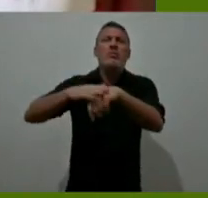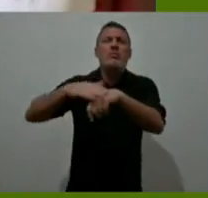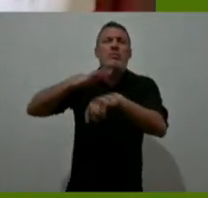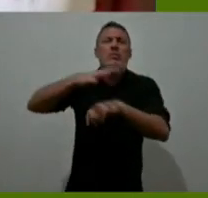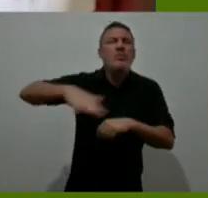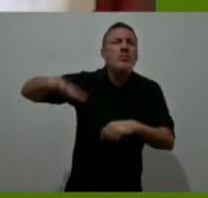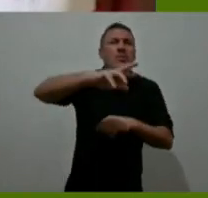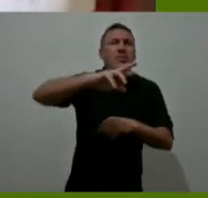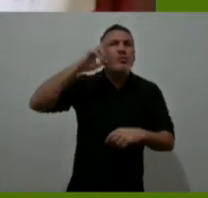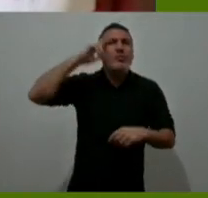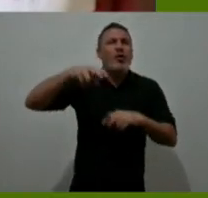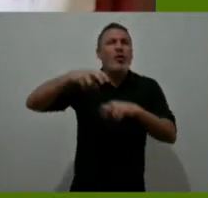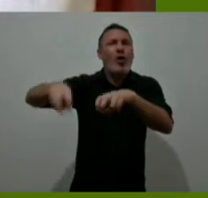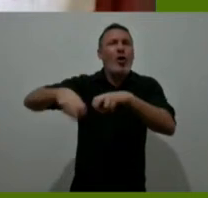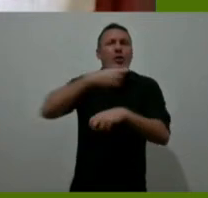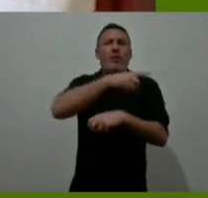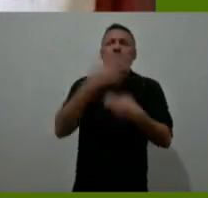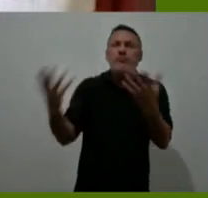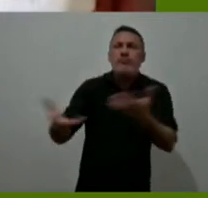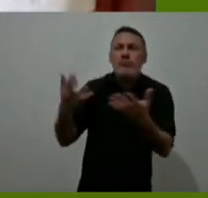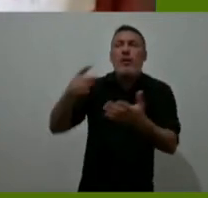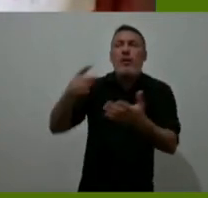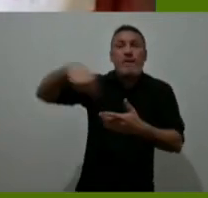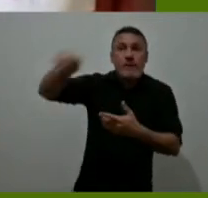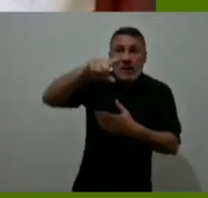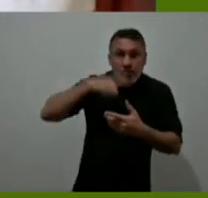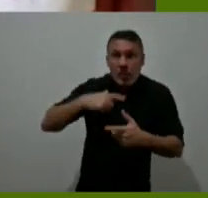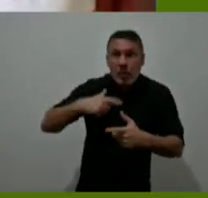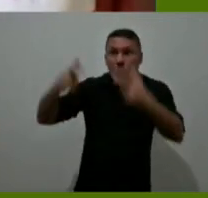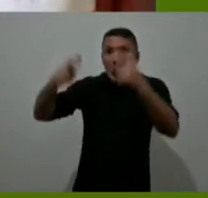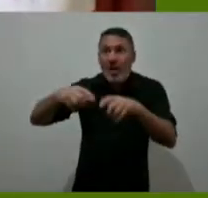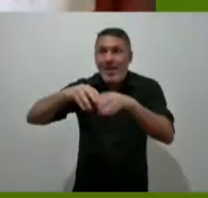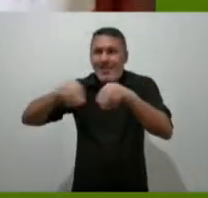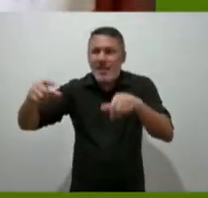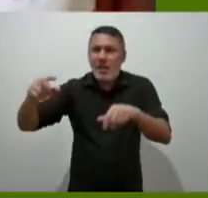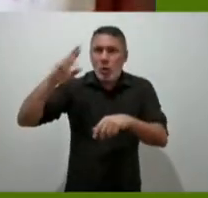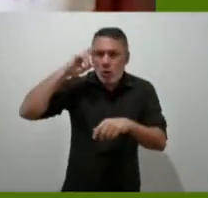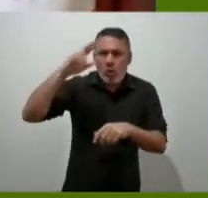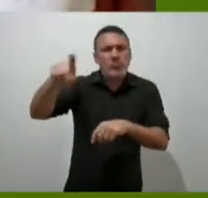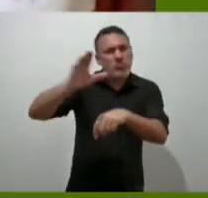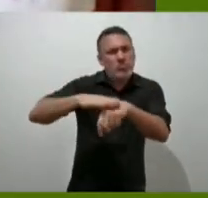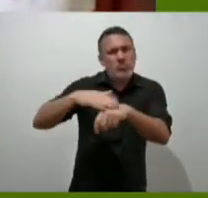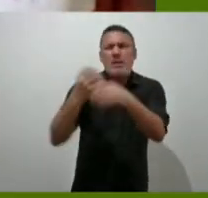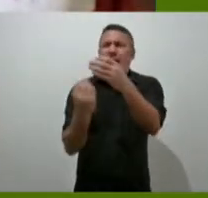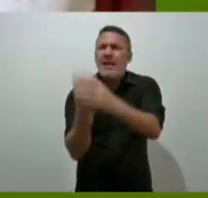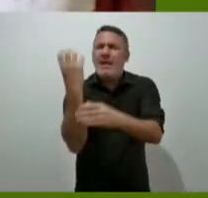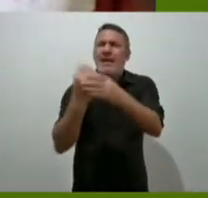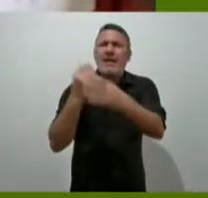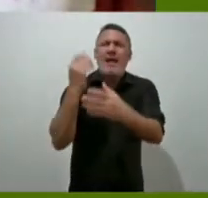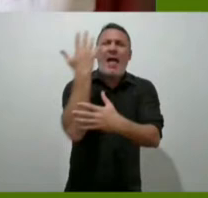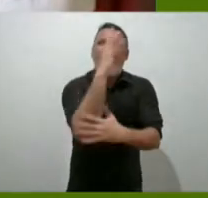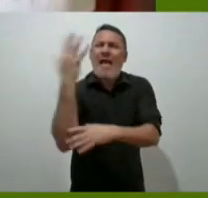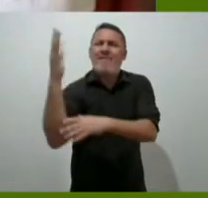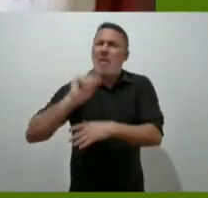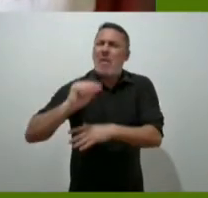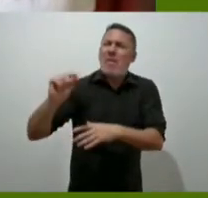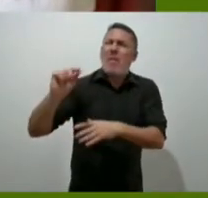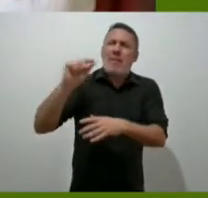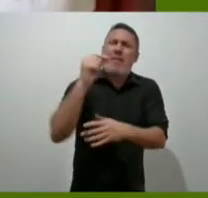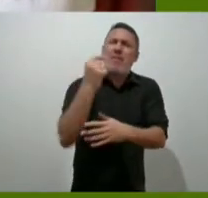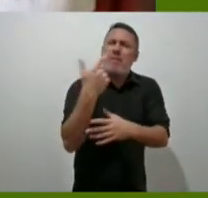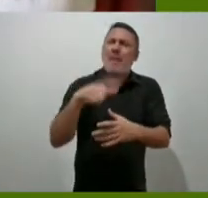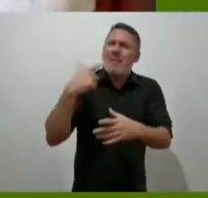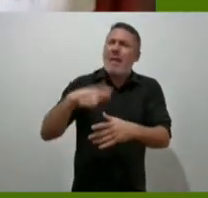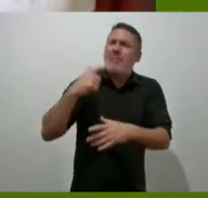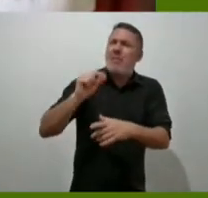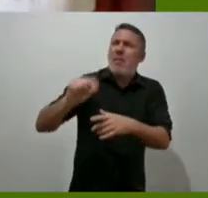plantassem árvores em milhões, em dezenas de milhões, em centenas de milhões de árvores, e que